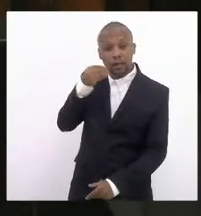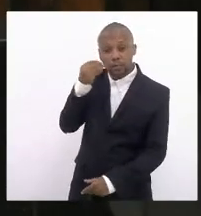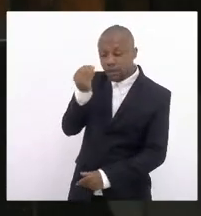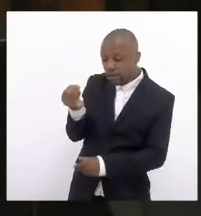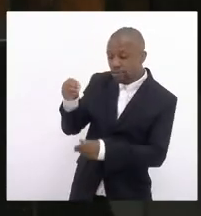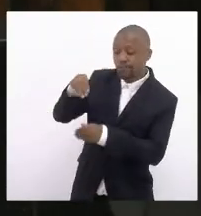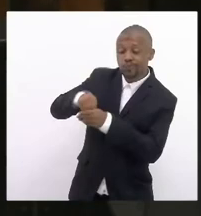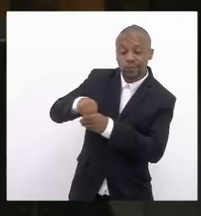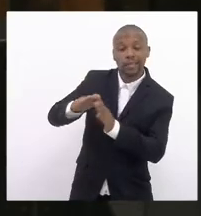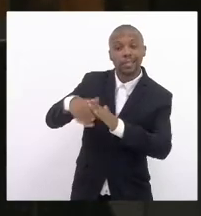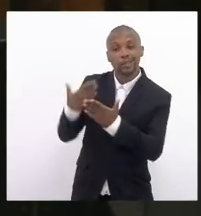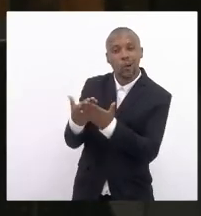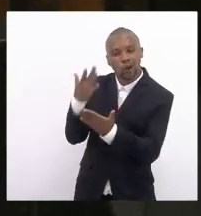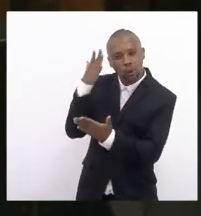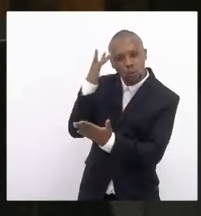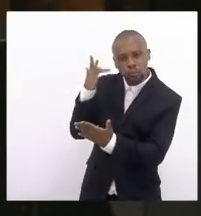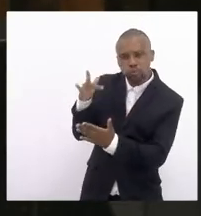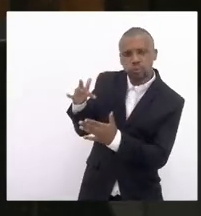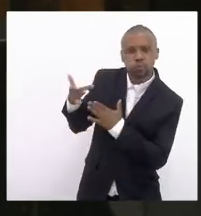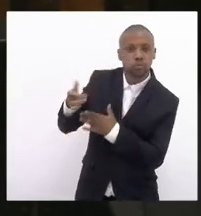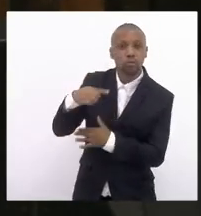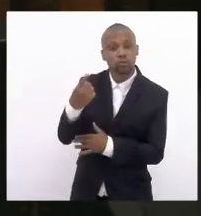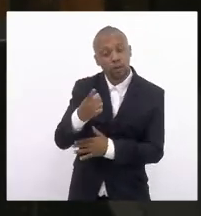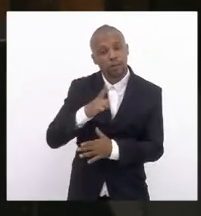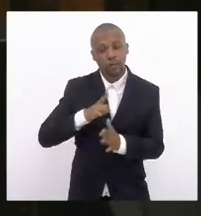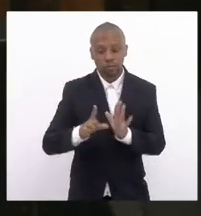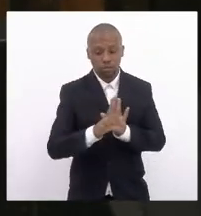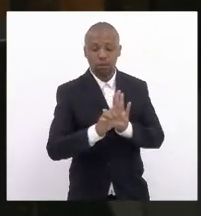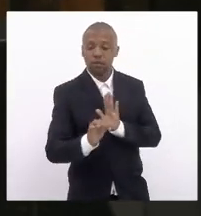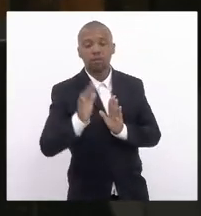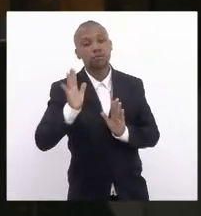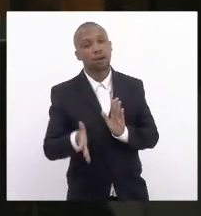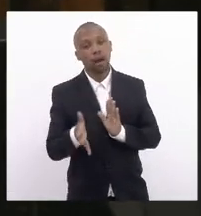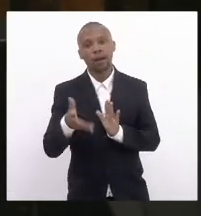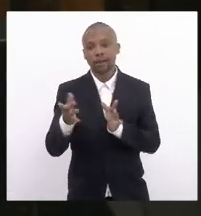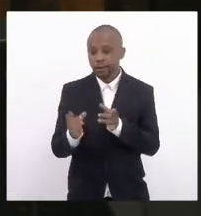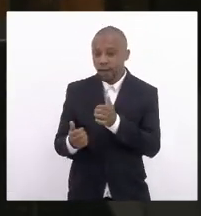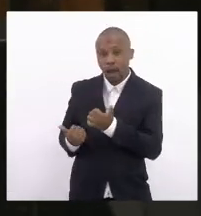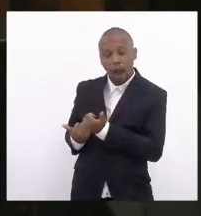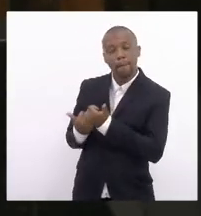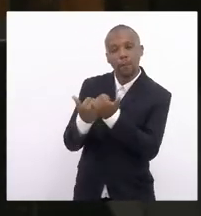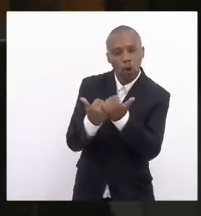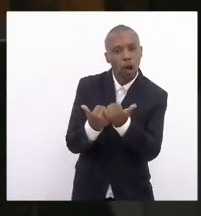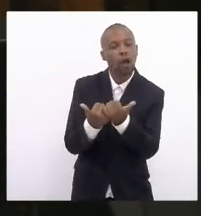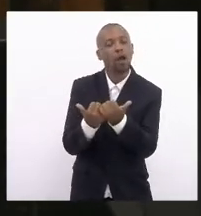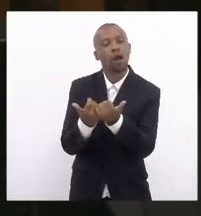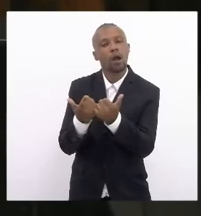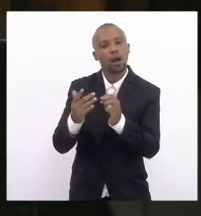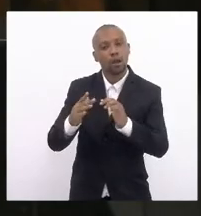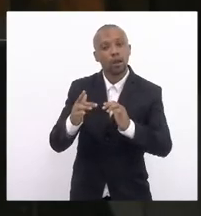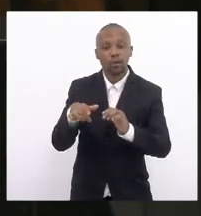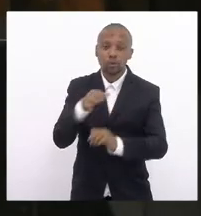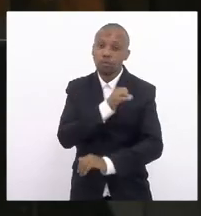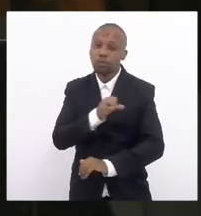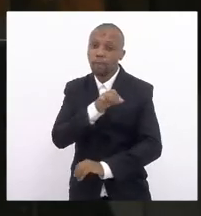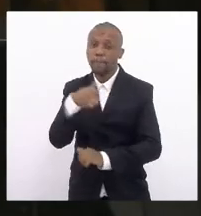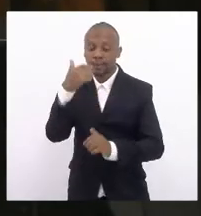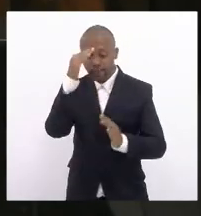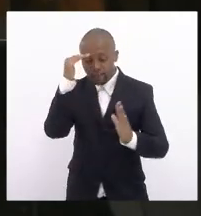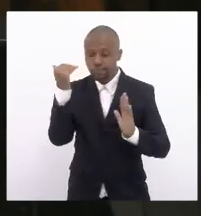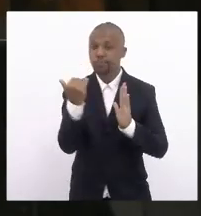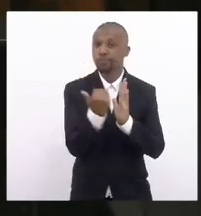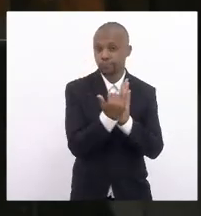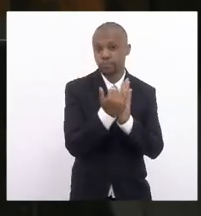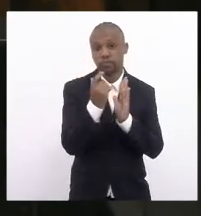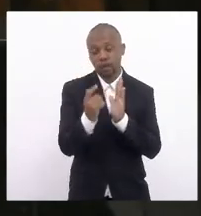que nós já temos legislação que dá suporte no Brasil a esse dispositivo, e o Rio de Janeiro precisa cumpri-la. É o caso do cumprimento